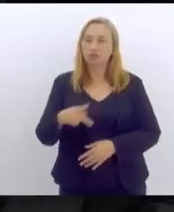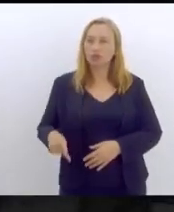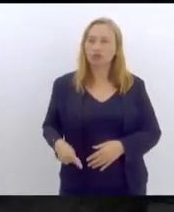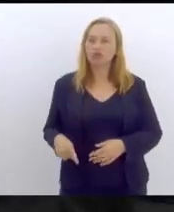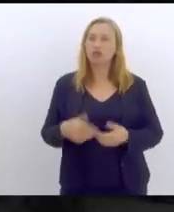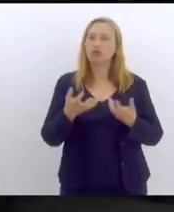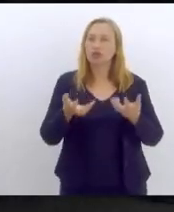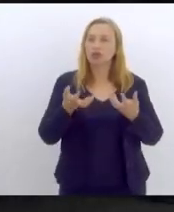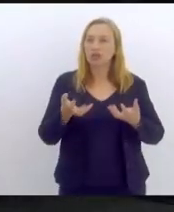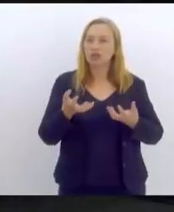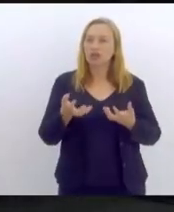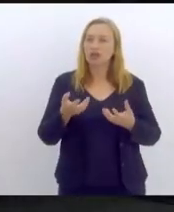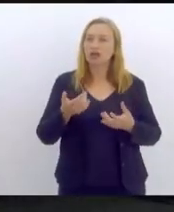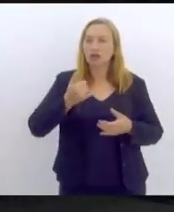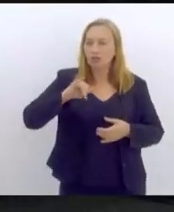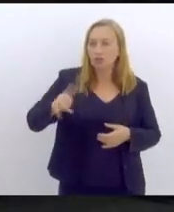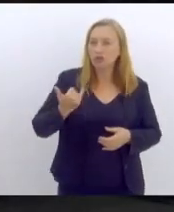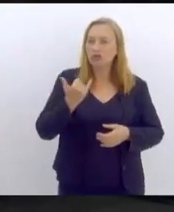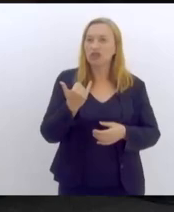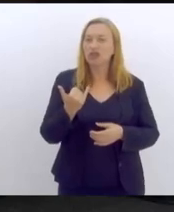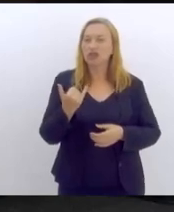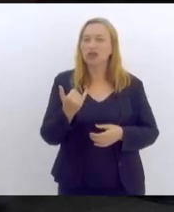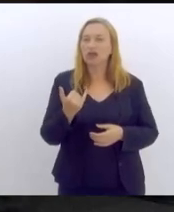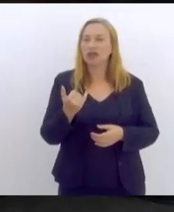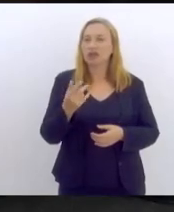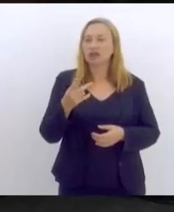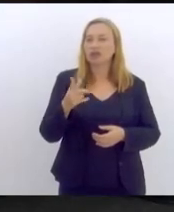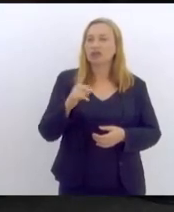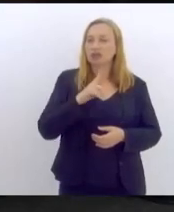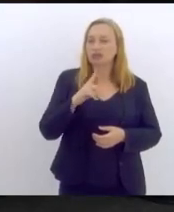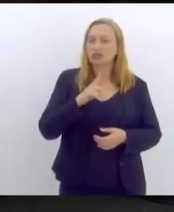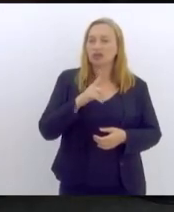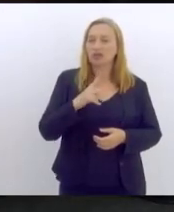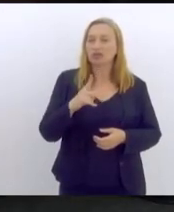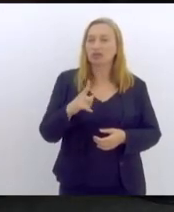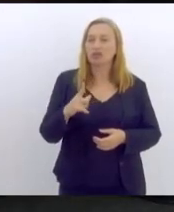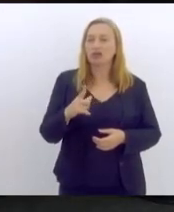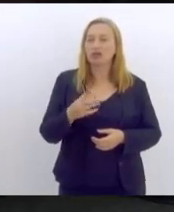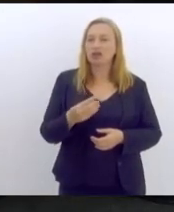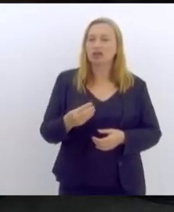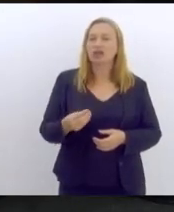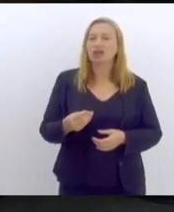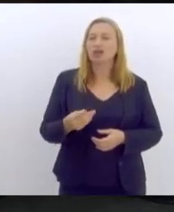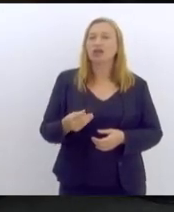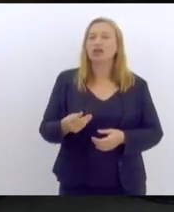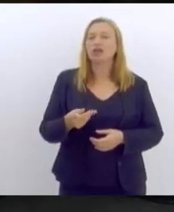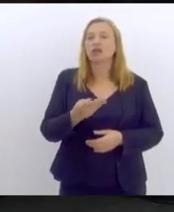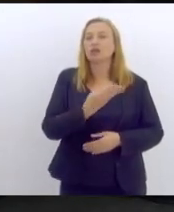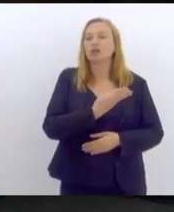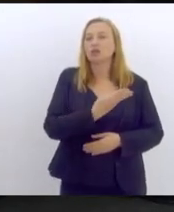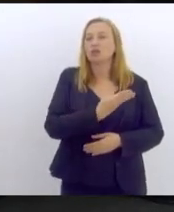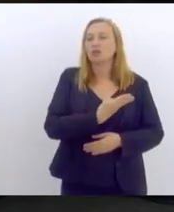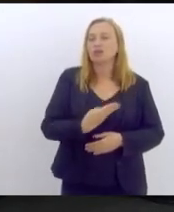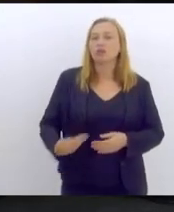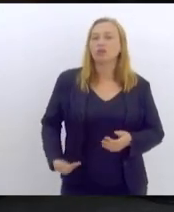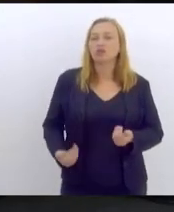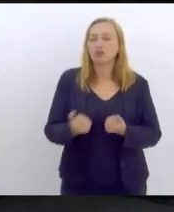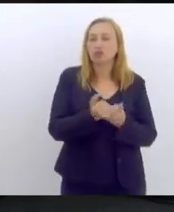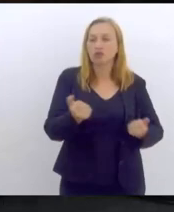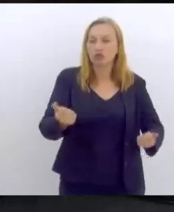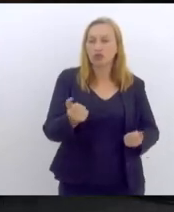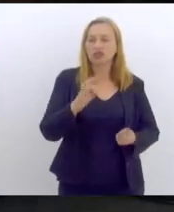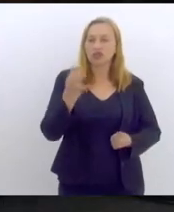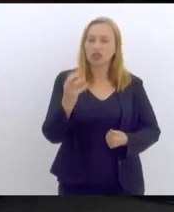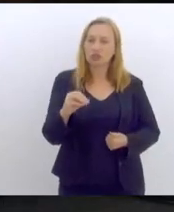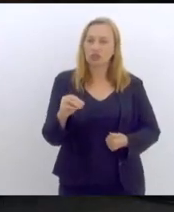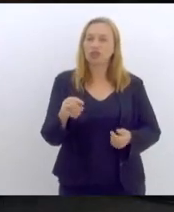Eu queria aproveitar, inclusive, que tivemos a presença do vice-governador Tiago Pampulha e secretário estadual do Meio Ambiente,